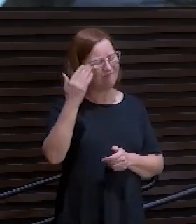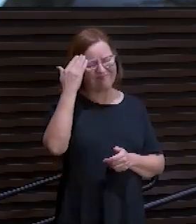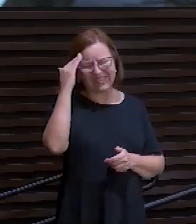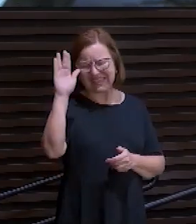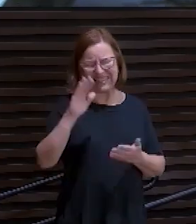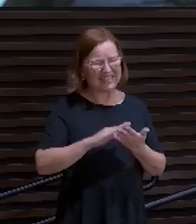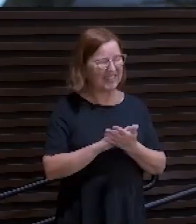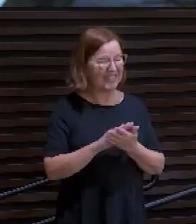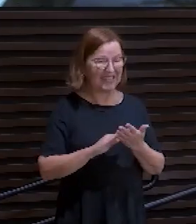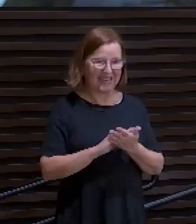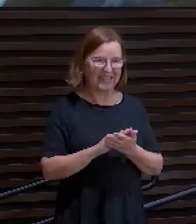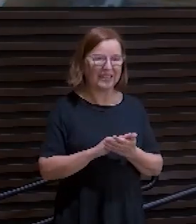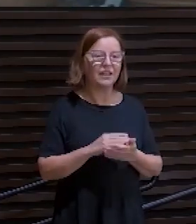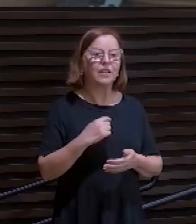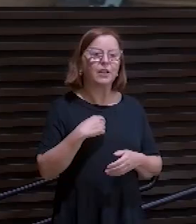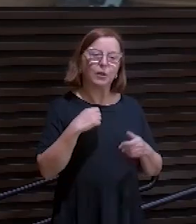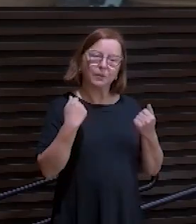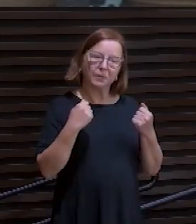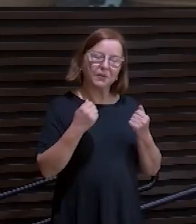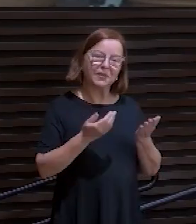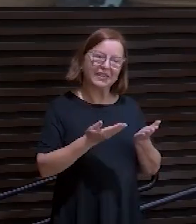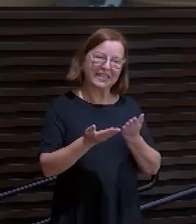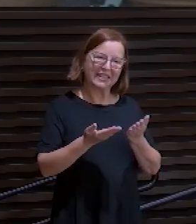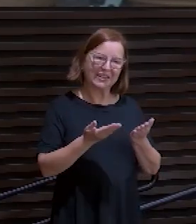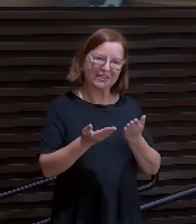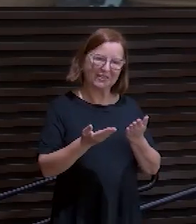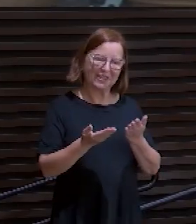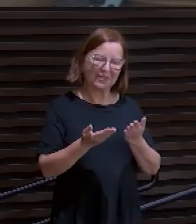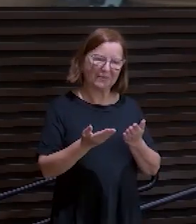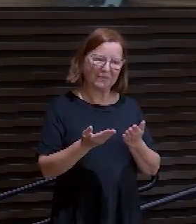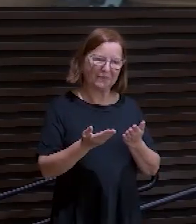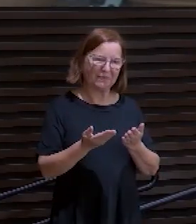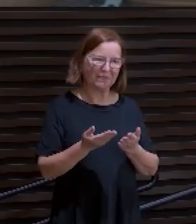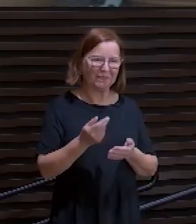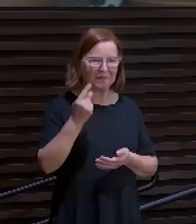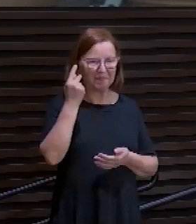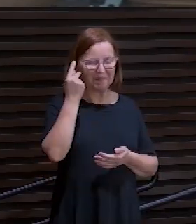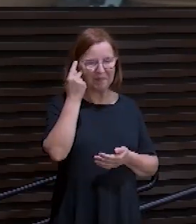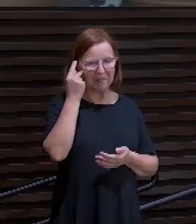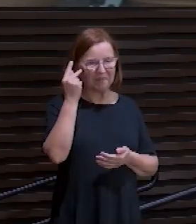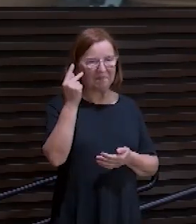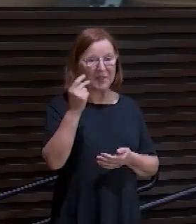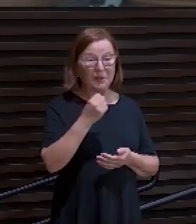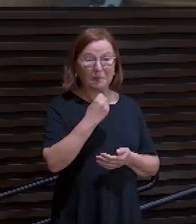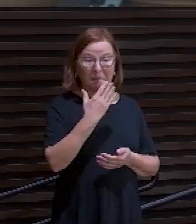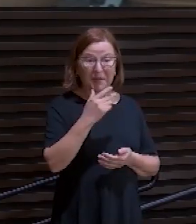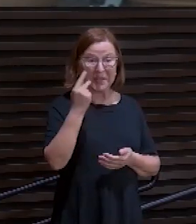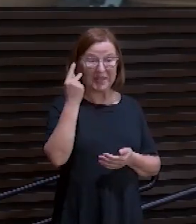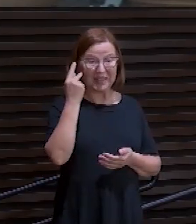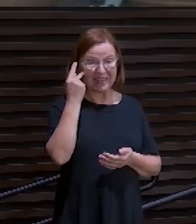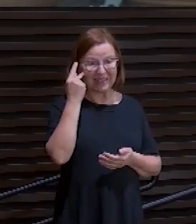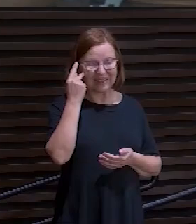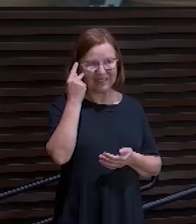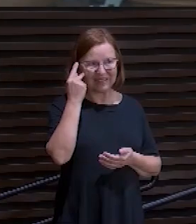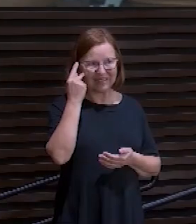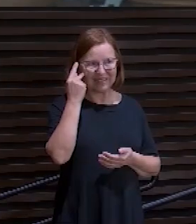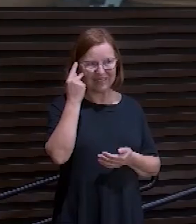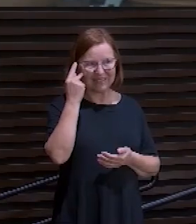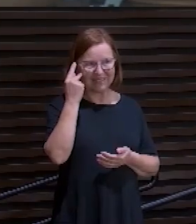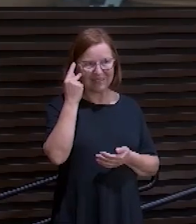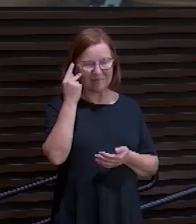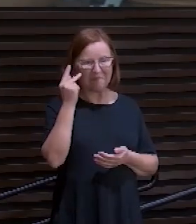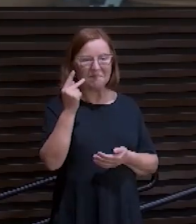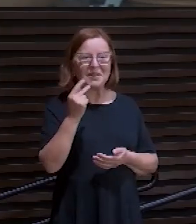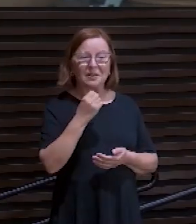Eu preciso servir para o benefício da minha casa, ainda que ninguém na minha casa me